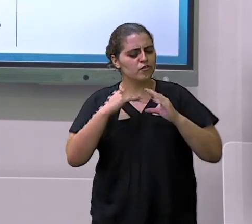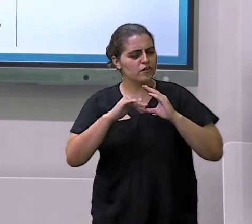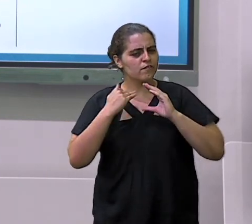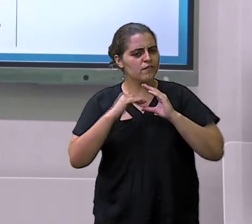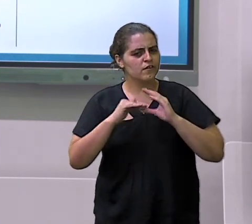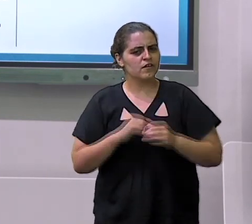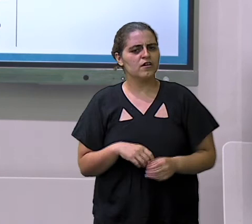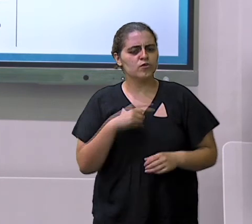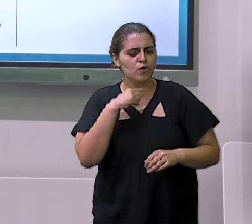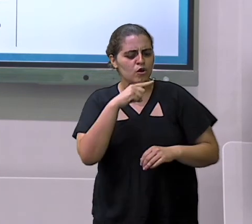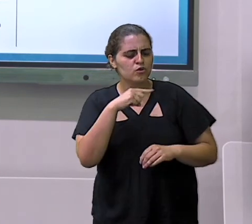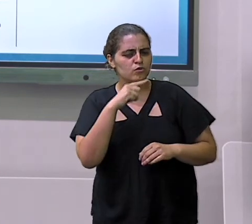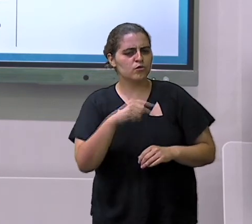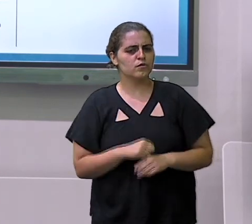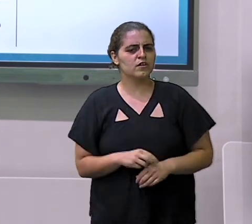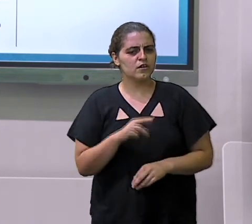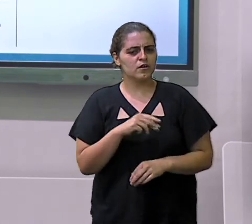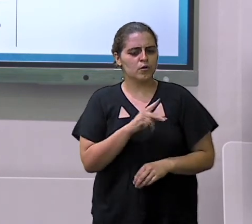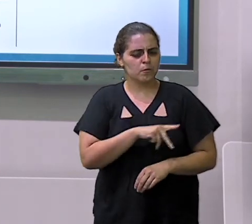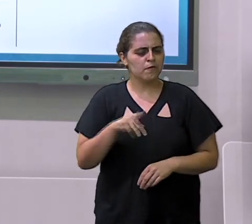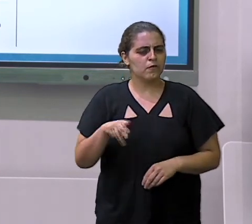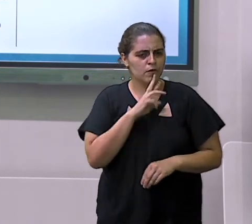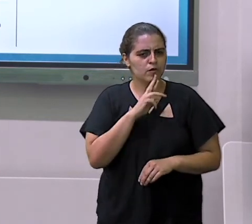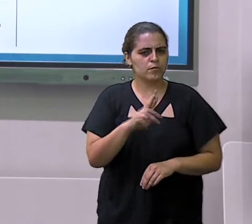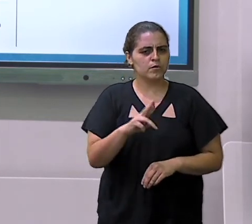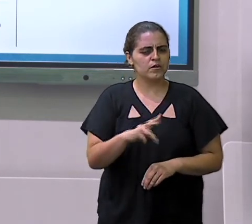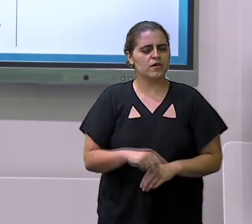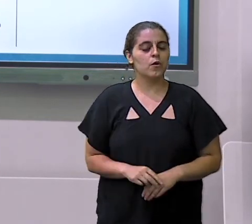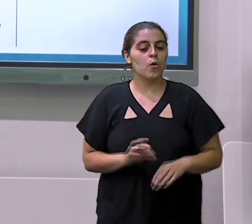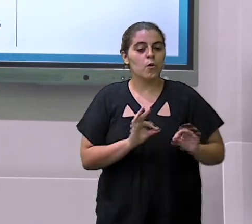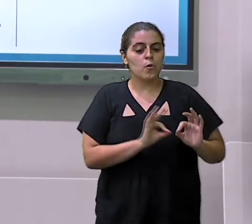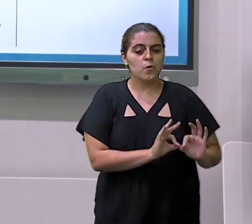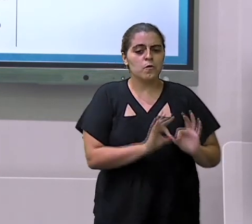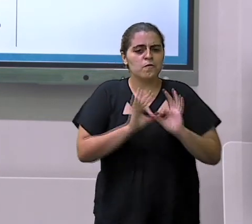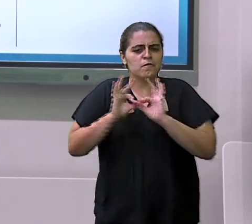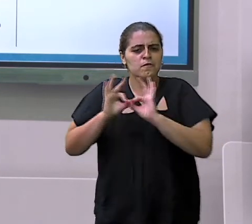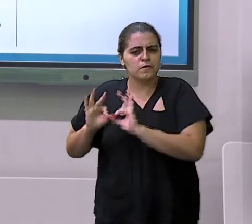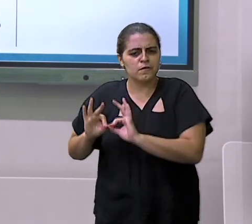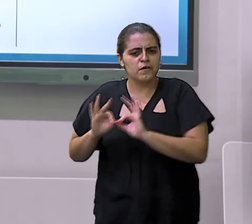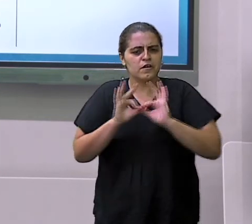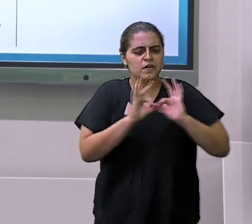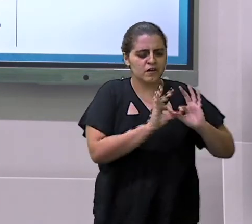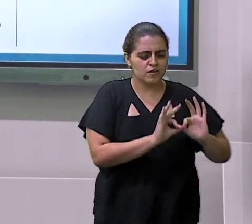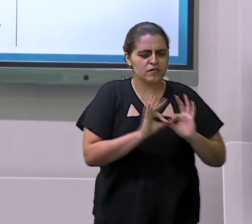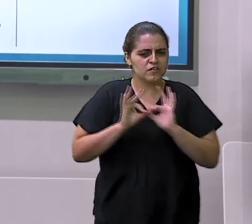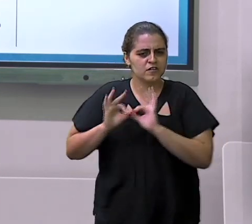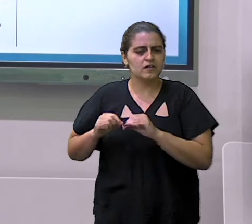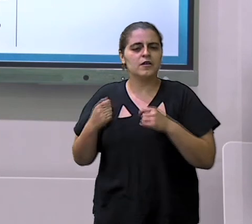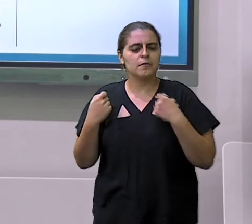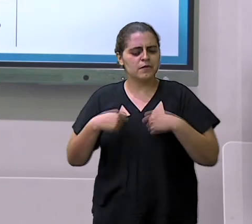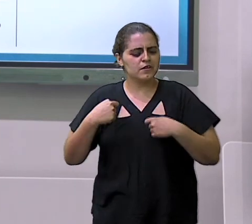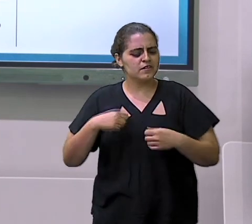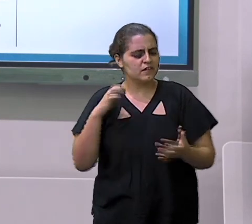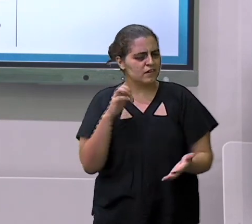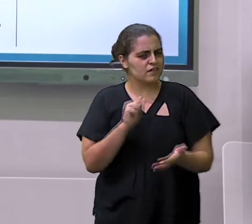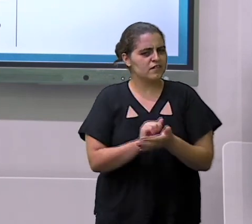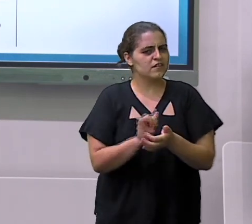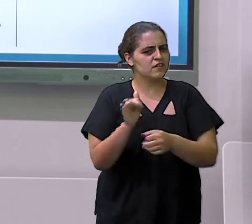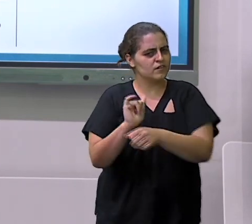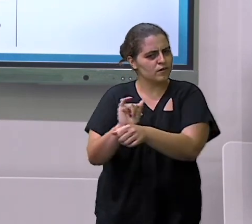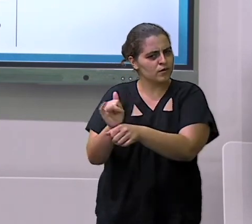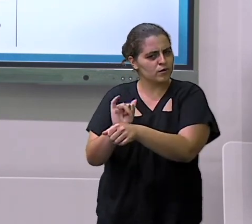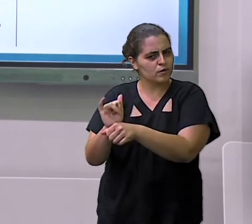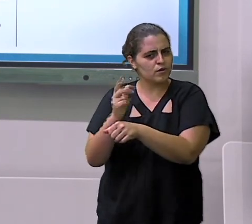te responder. Para rever as aulas, quantas vezes for necessário, você precisa estar inscrito no nosso canal do